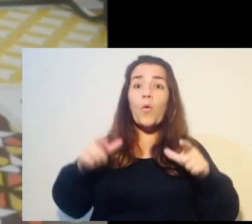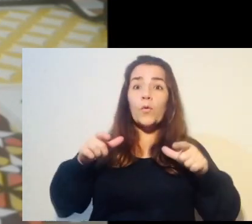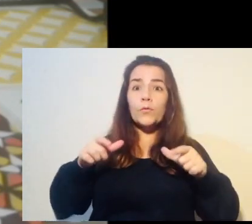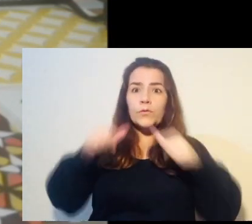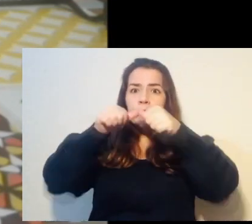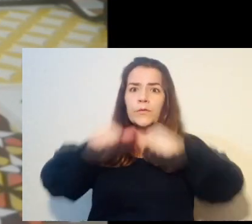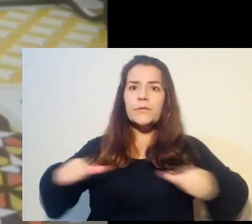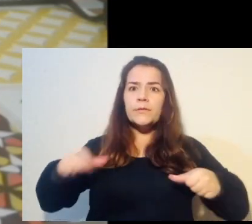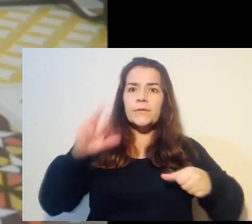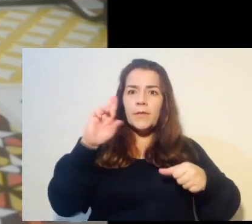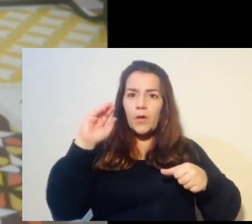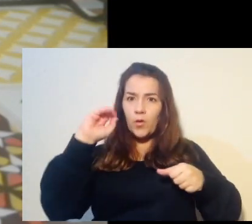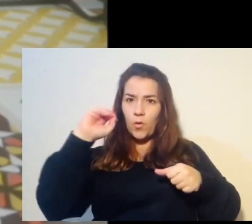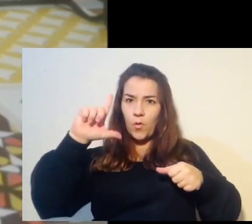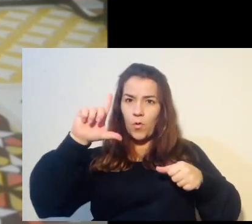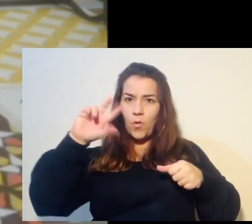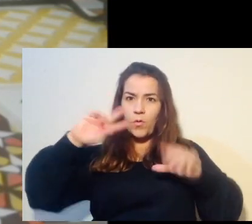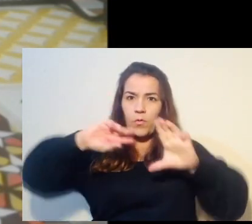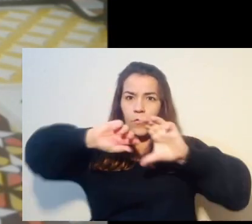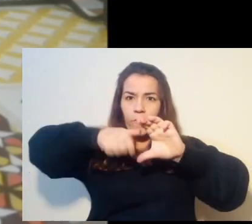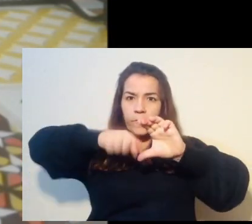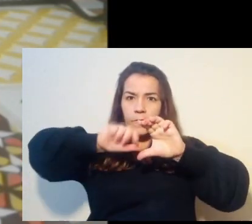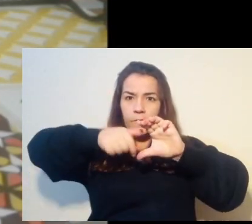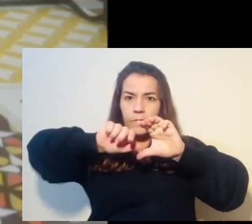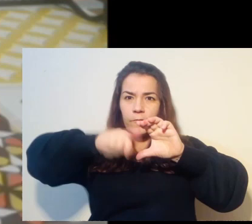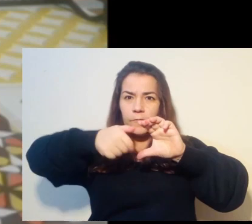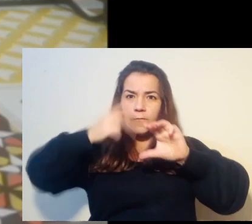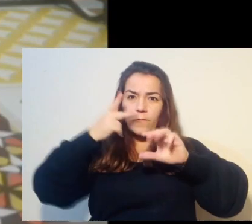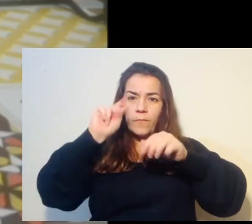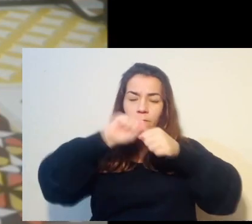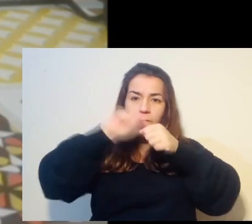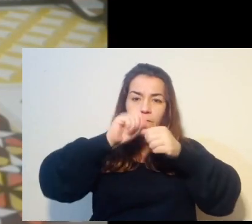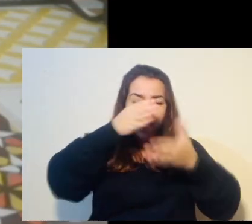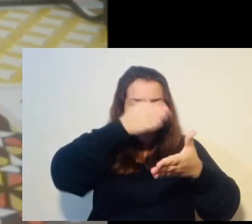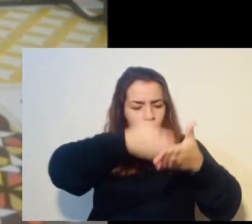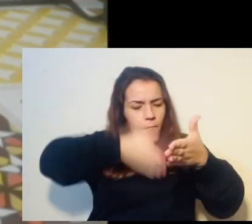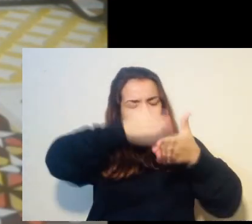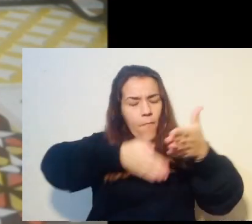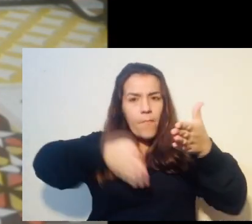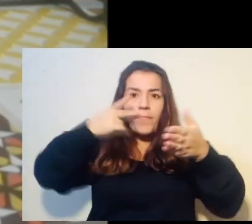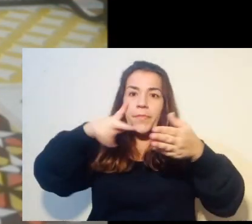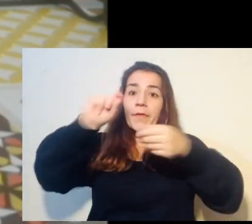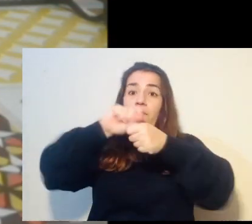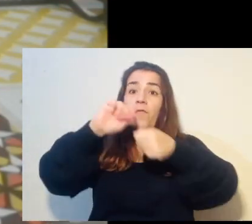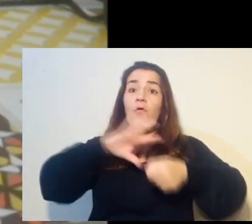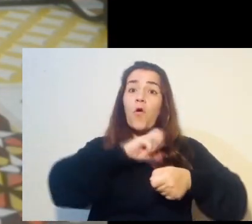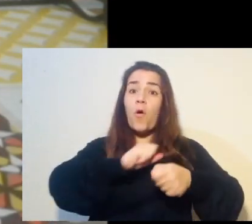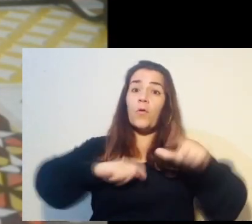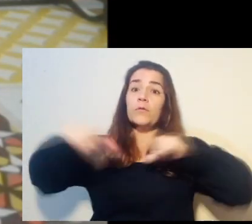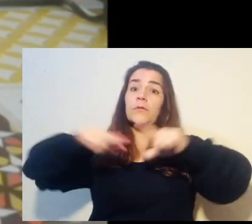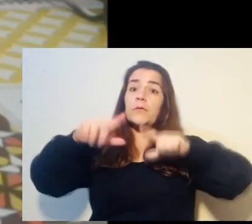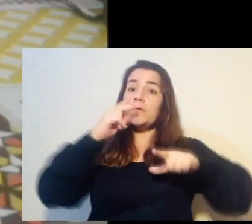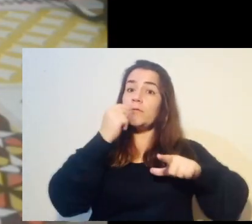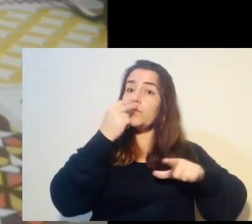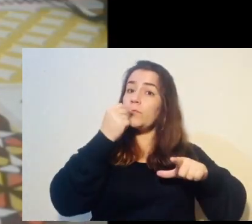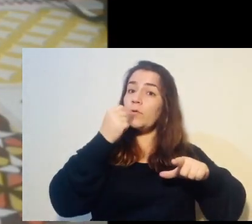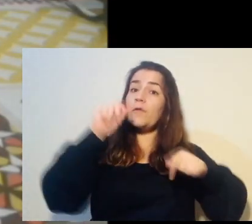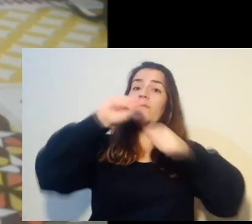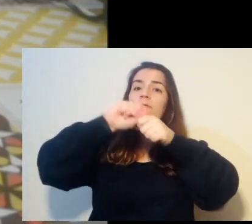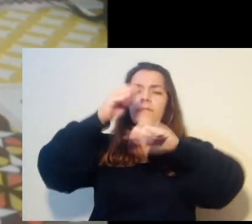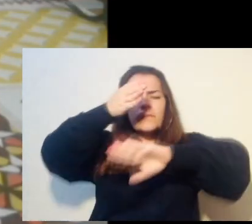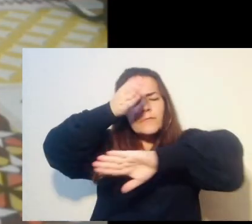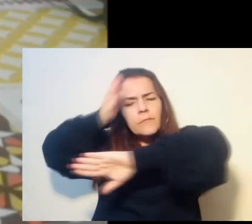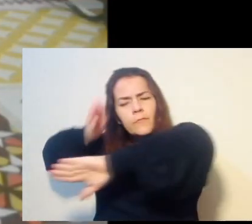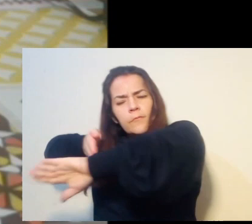rolha. Eu descobri, portanto, fazendo isso, que a minha rolha, com essa marcação, eu gosto de trabalhar com